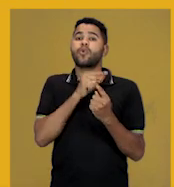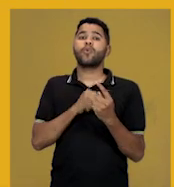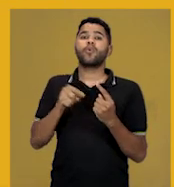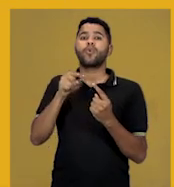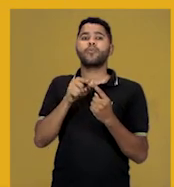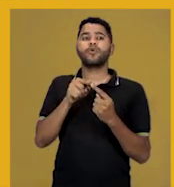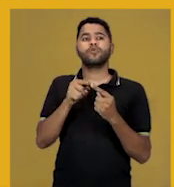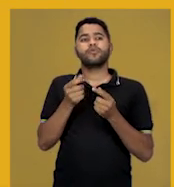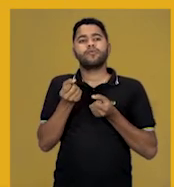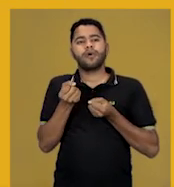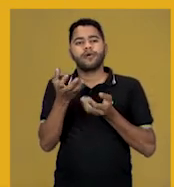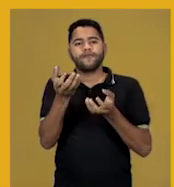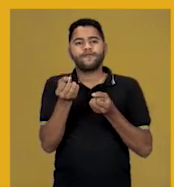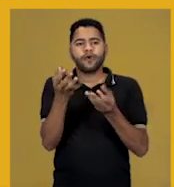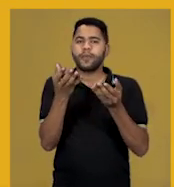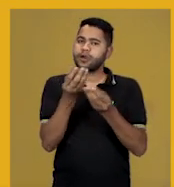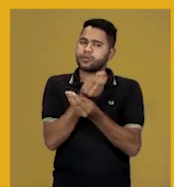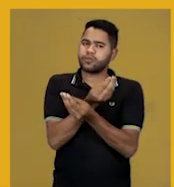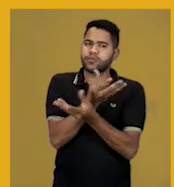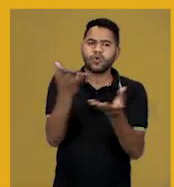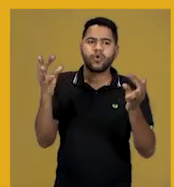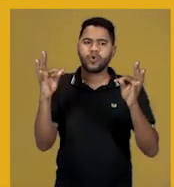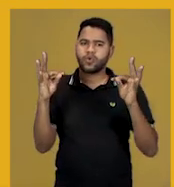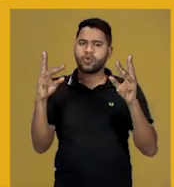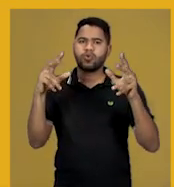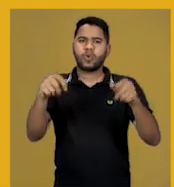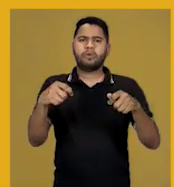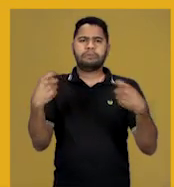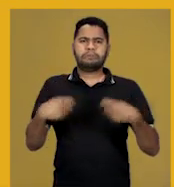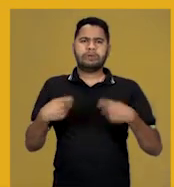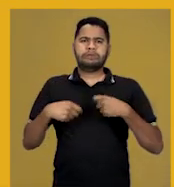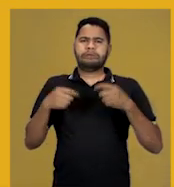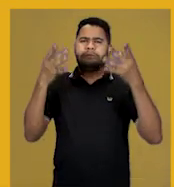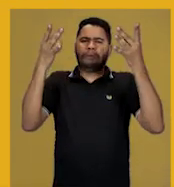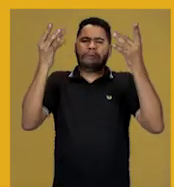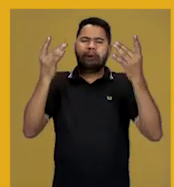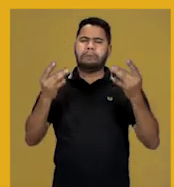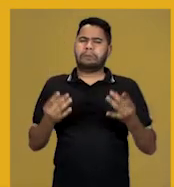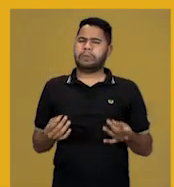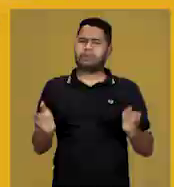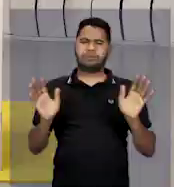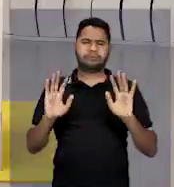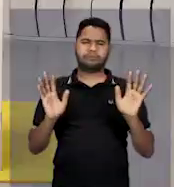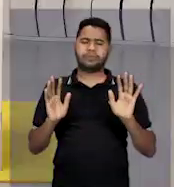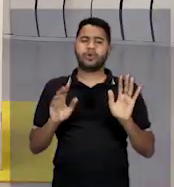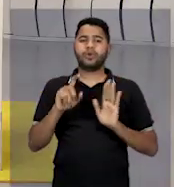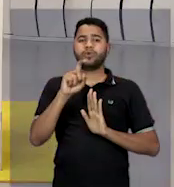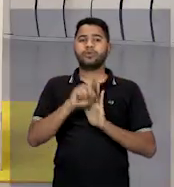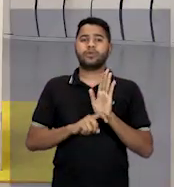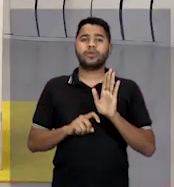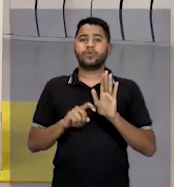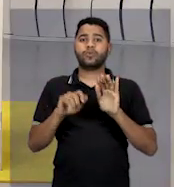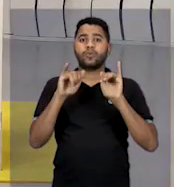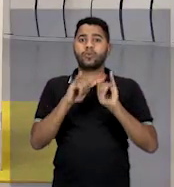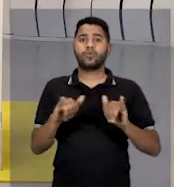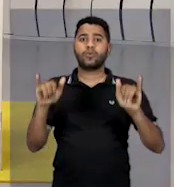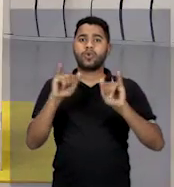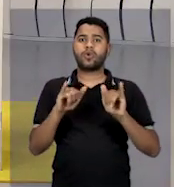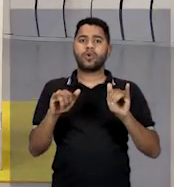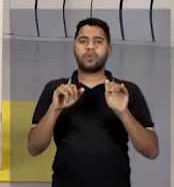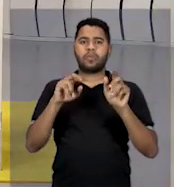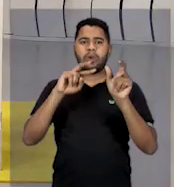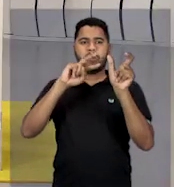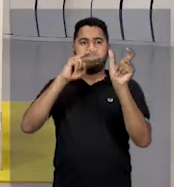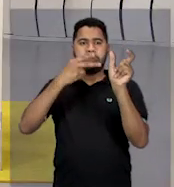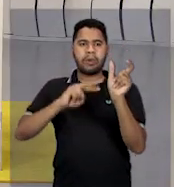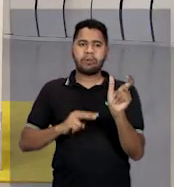a informação. Então, não tem a necessidade de muitos detalhes. O texto da notícia não pode gerar